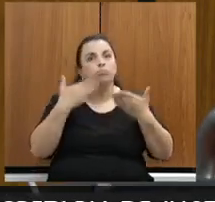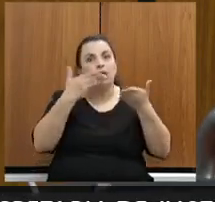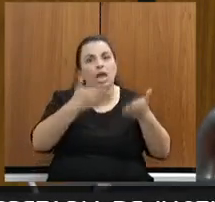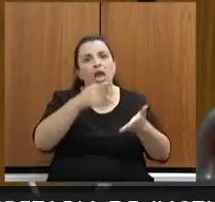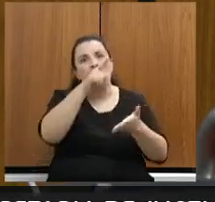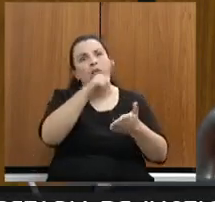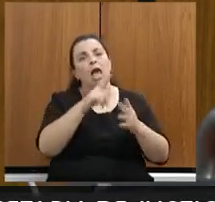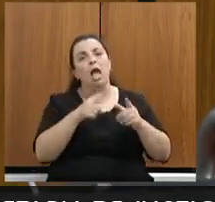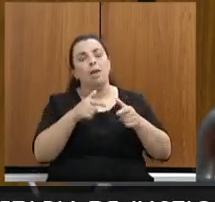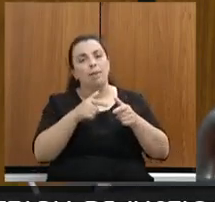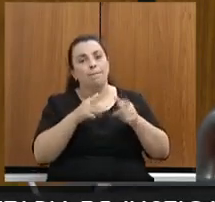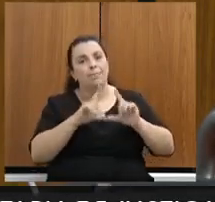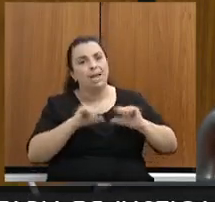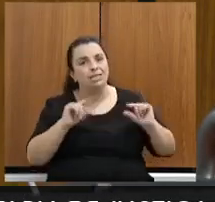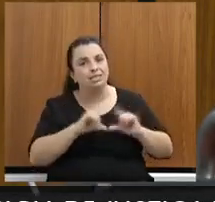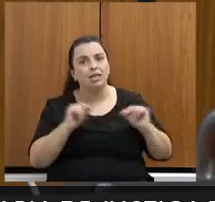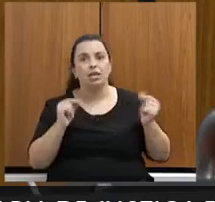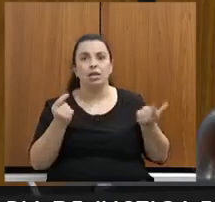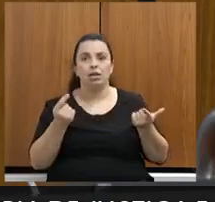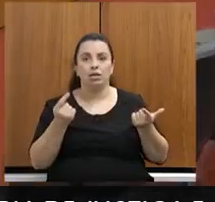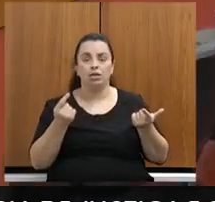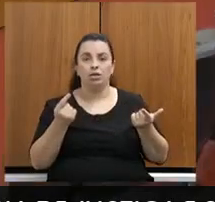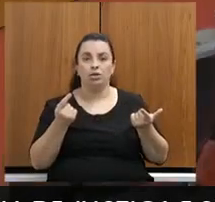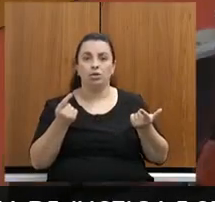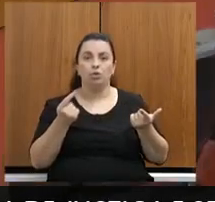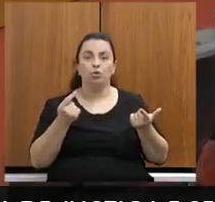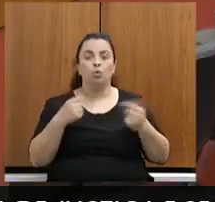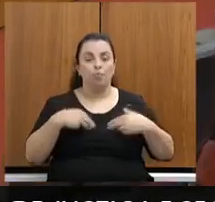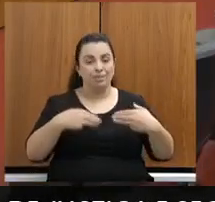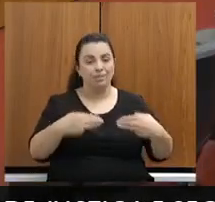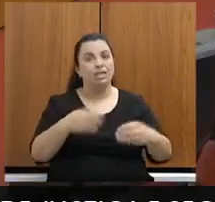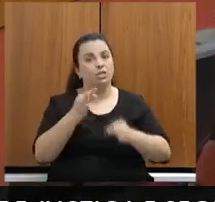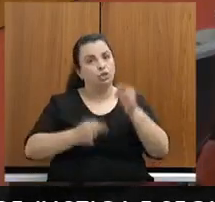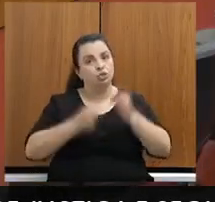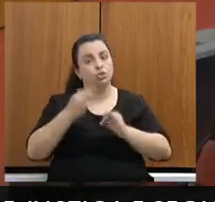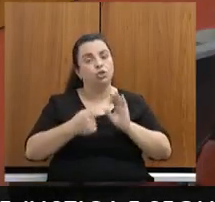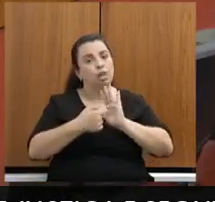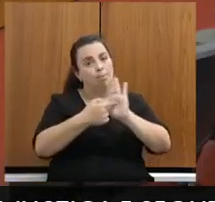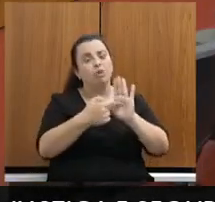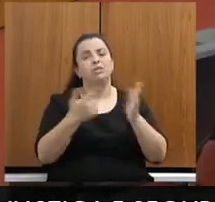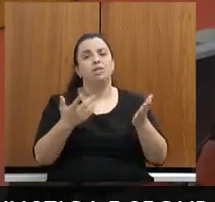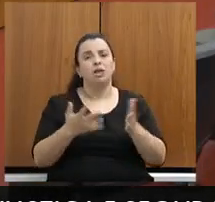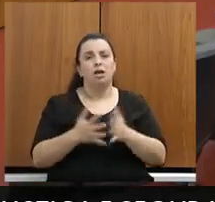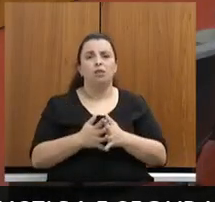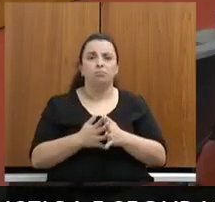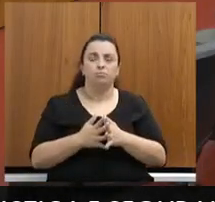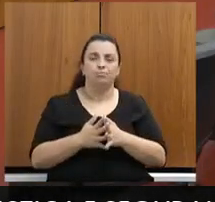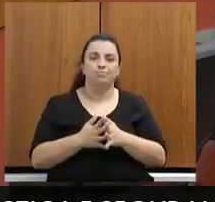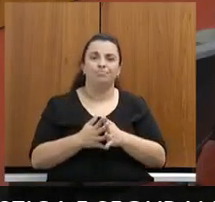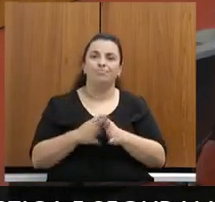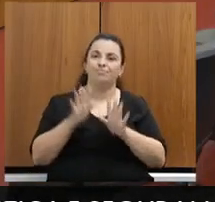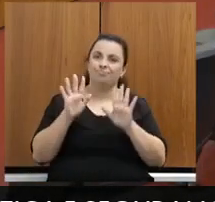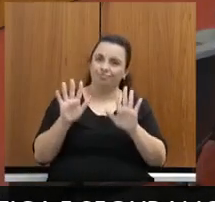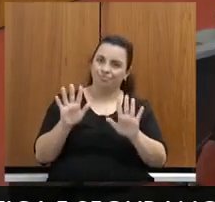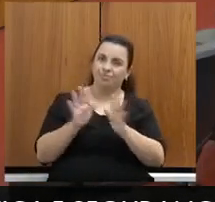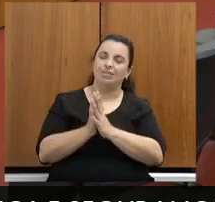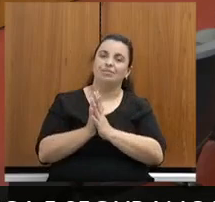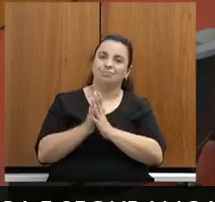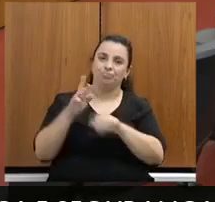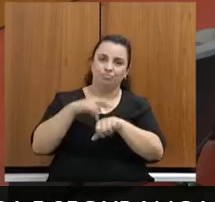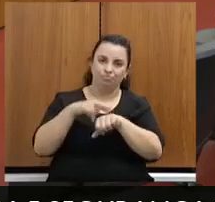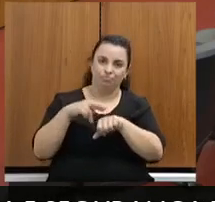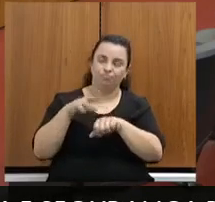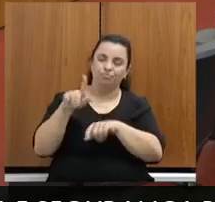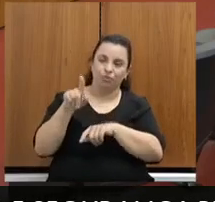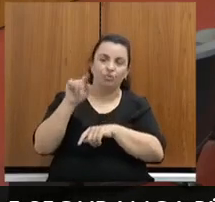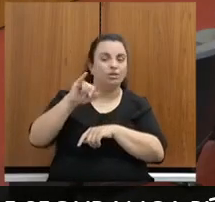e levar para eles esses números Obrigado Presidente Deputado de uma lei de vossa excelência sábado o tamanho do respeito que eu tenho